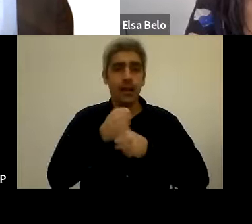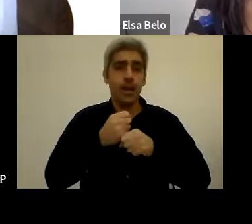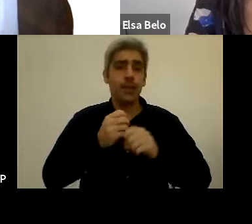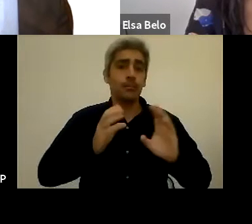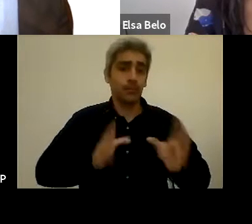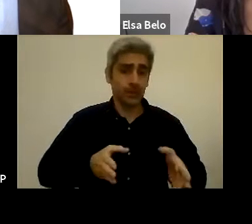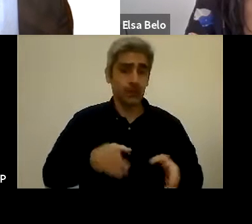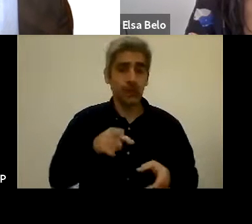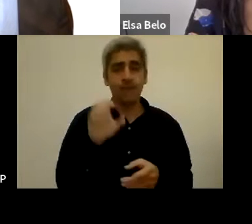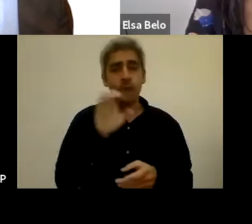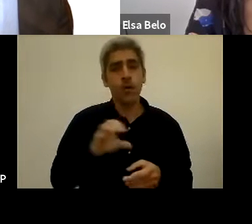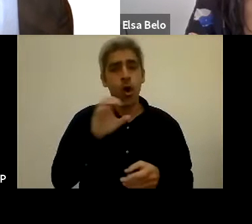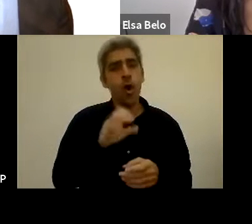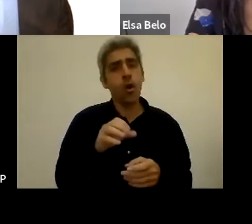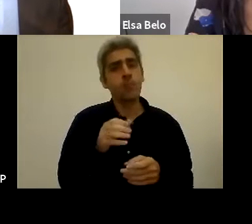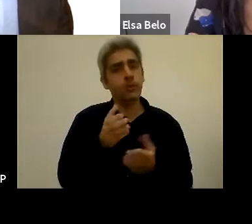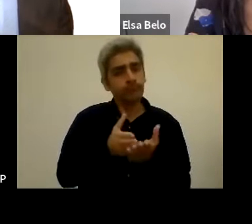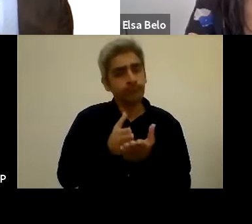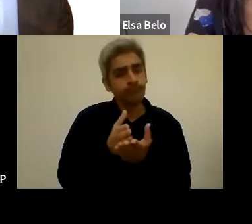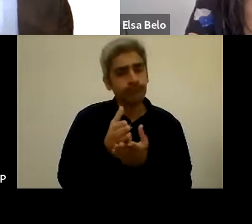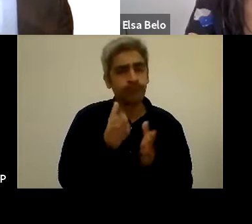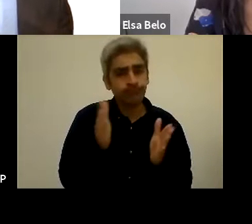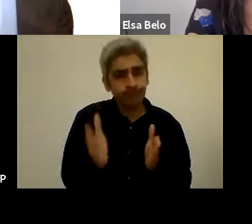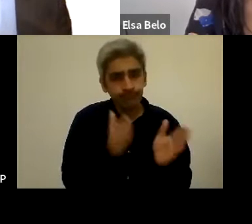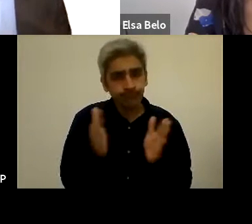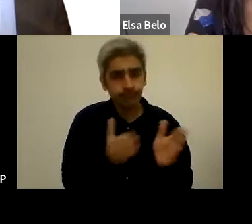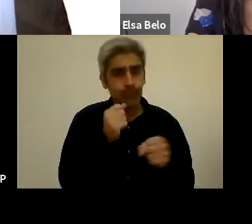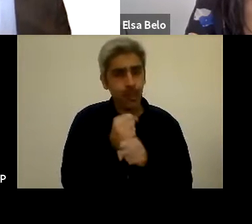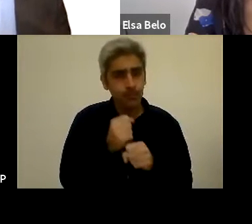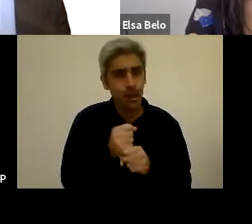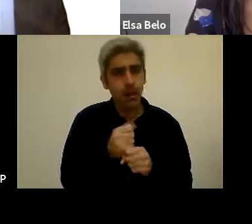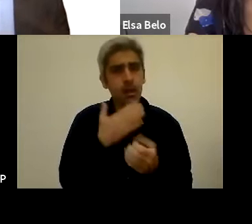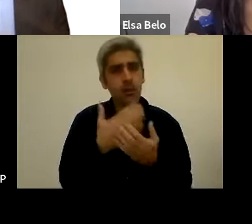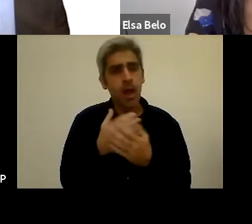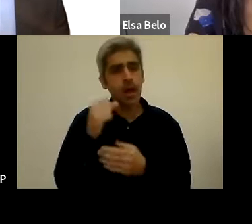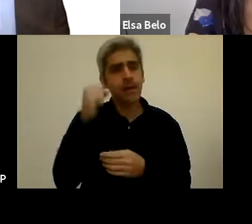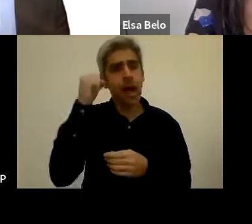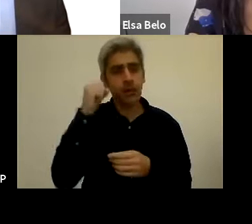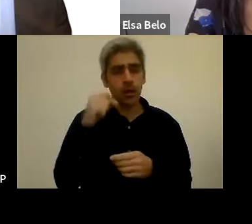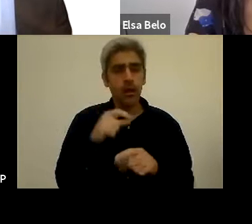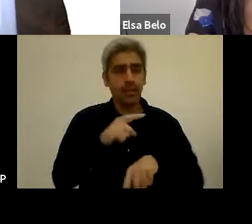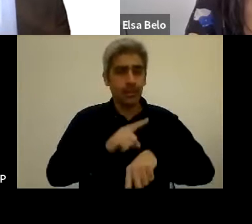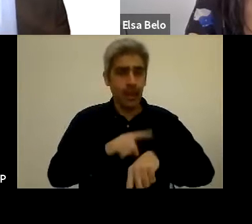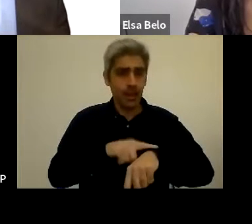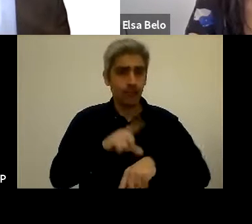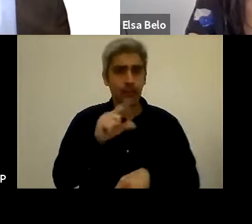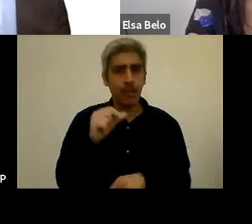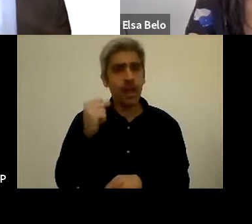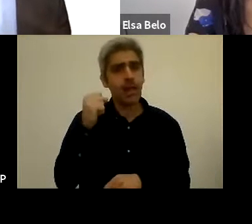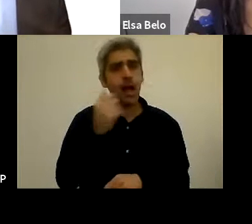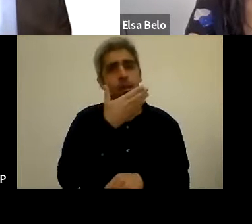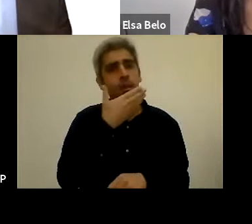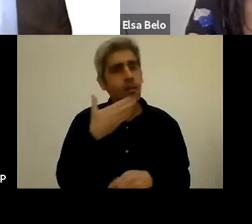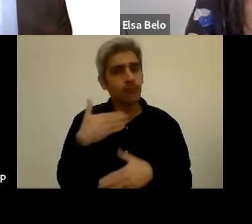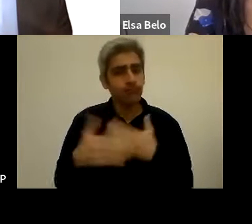esta forma disciplinada e sistemática de trabalho ajuda a ganhos de eficiência de tempo e ajuda também depois até inclusive